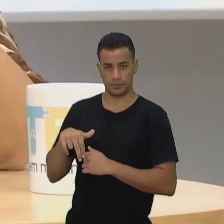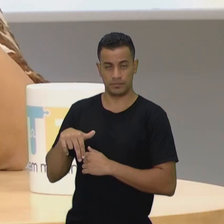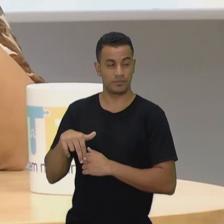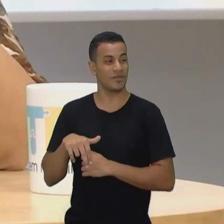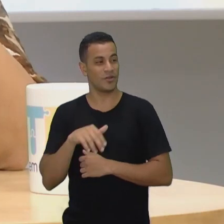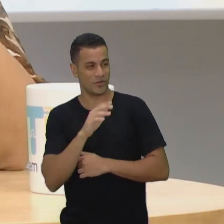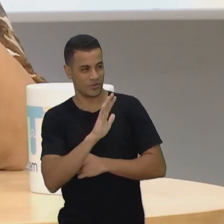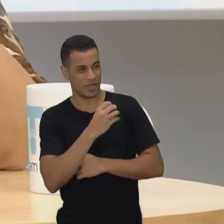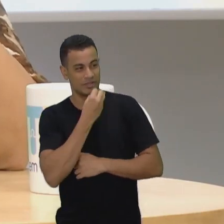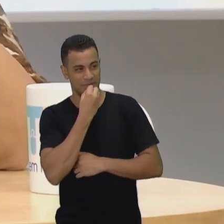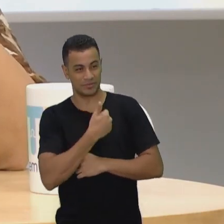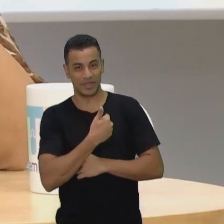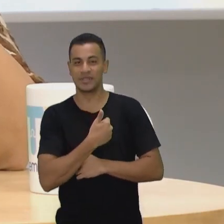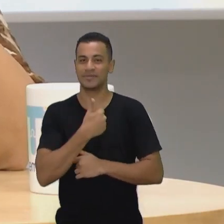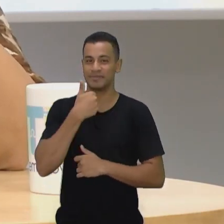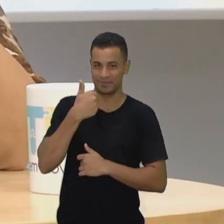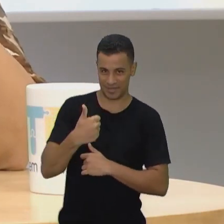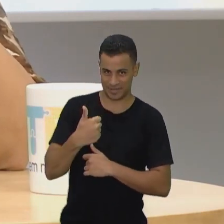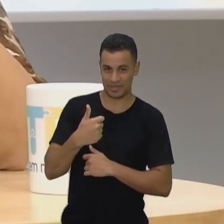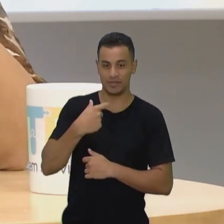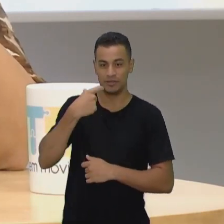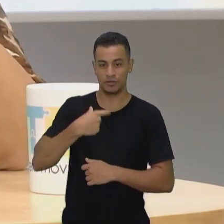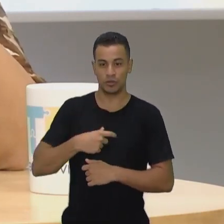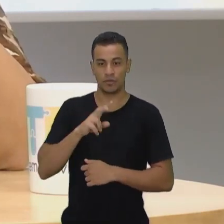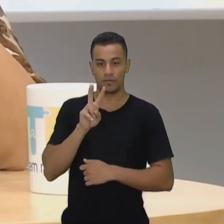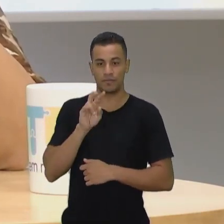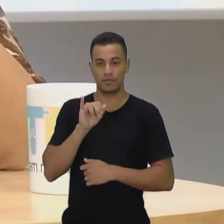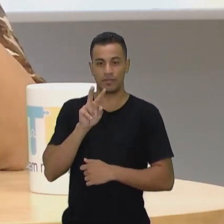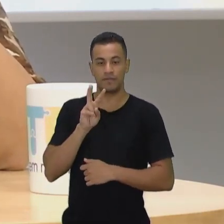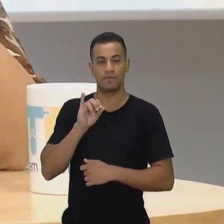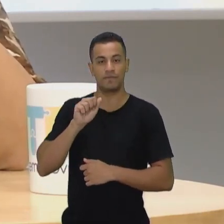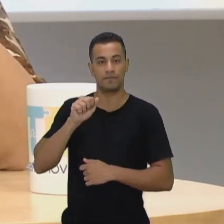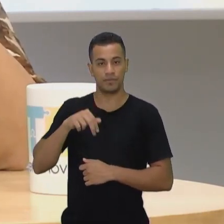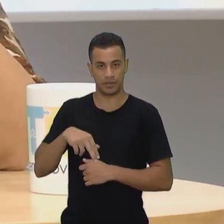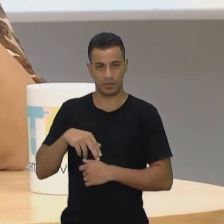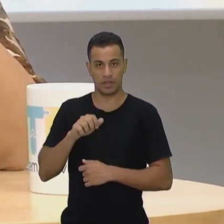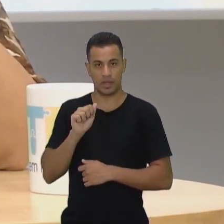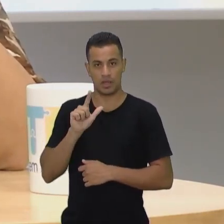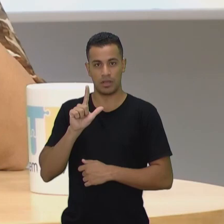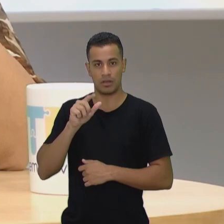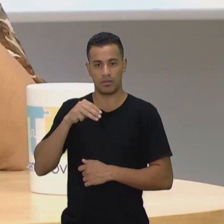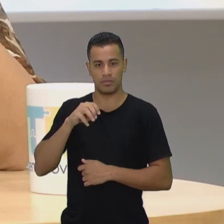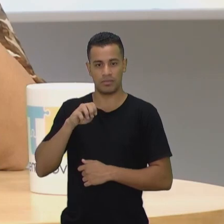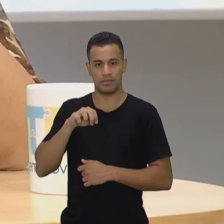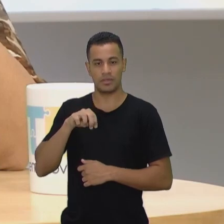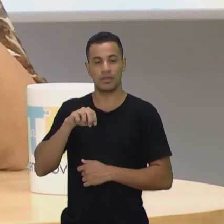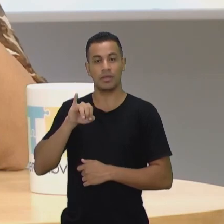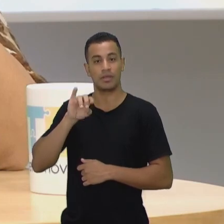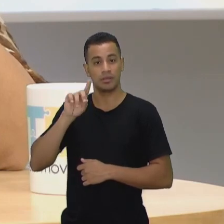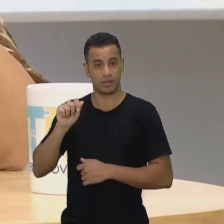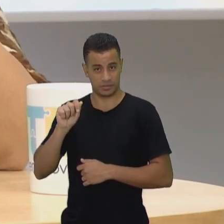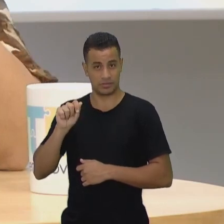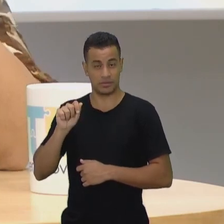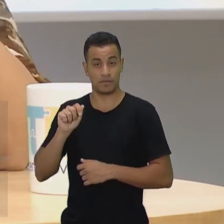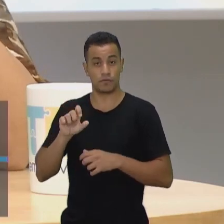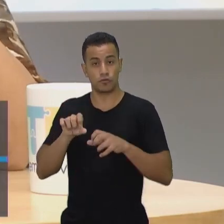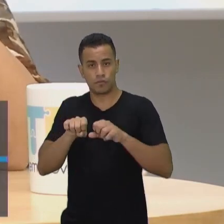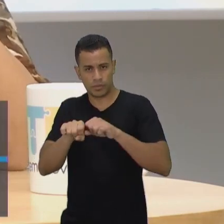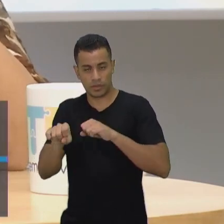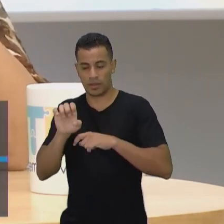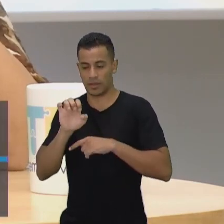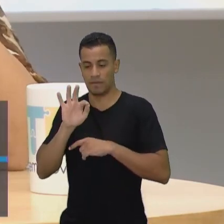professores. Eu sou a Vivian de Almeida, formadora da EFAP, da equipe de tecnologias, não.